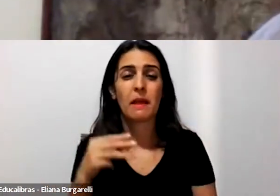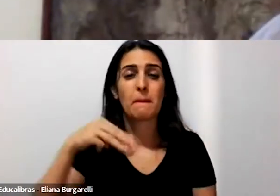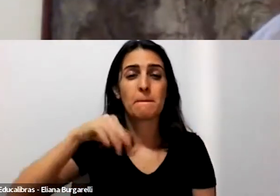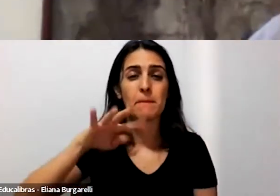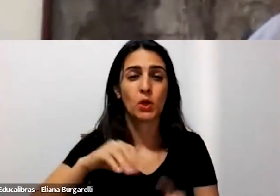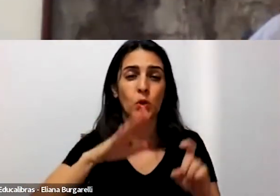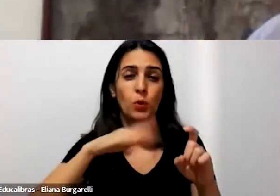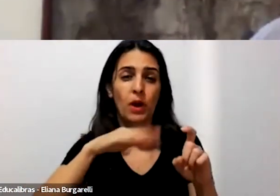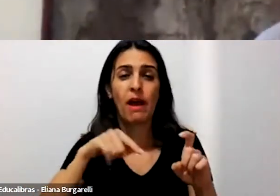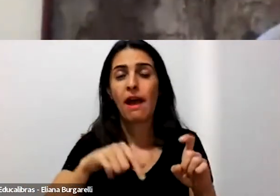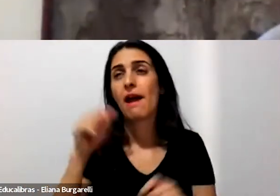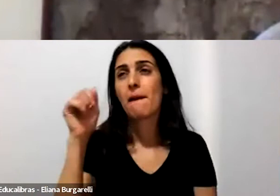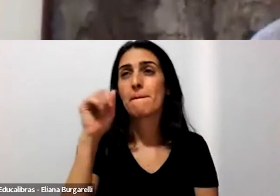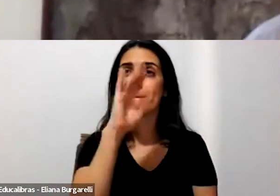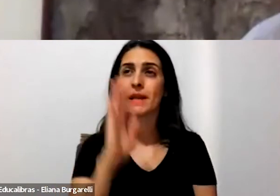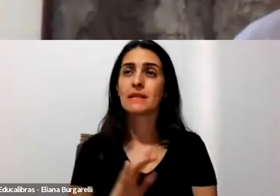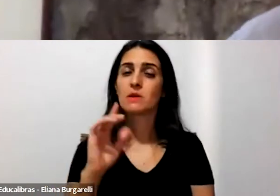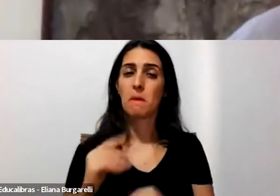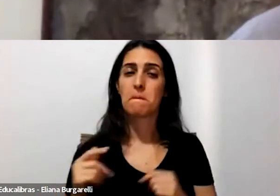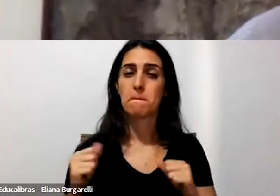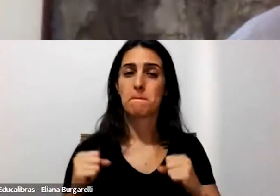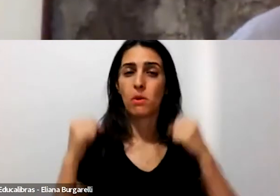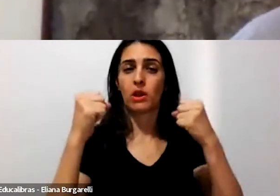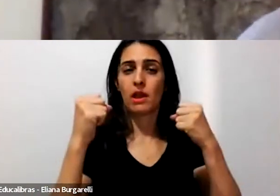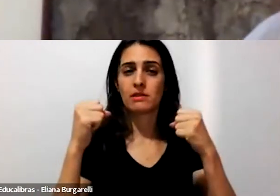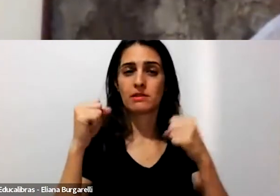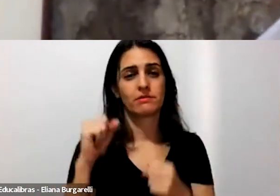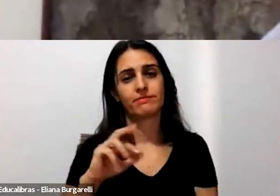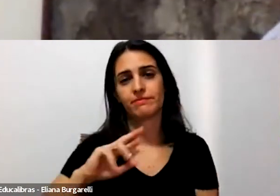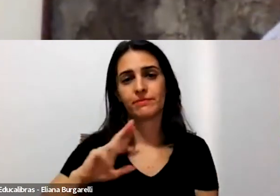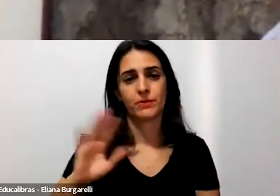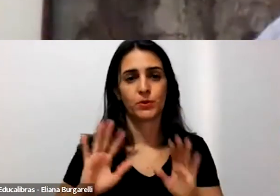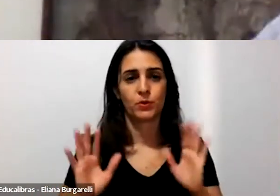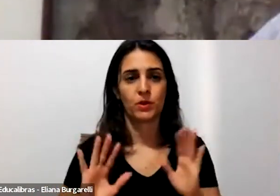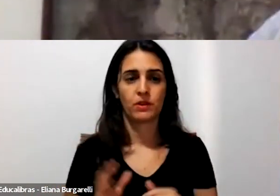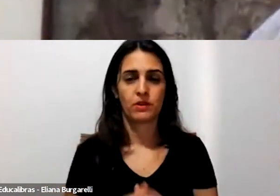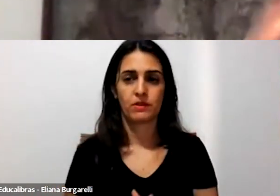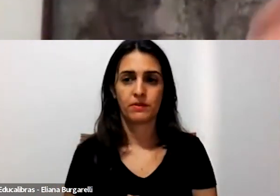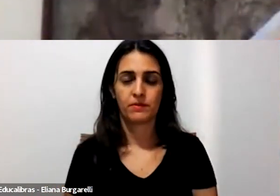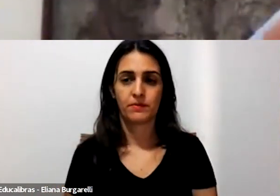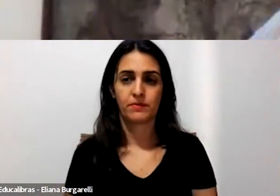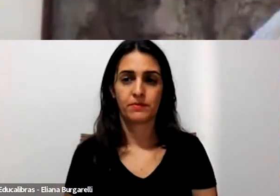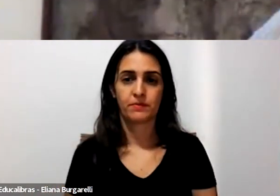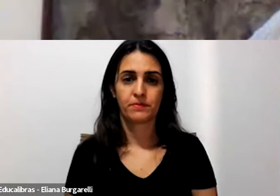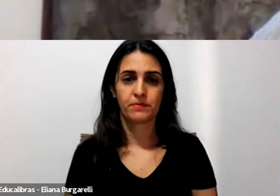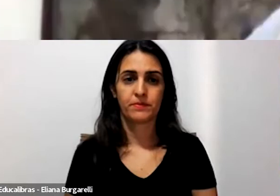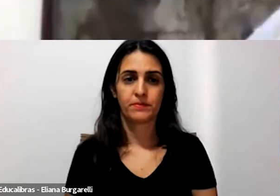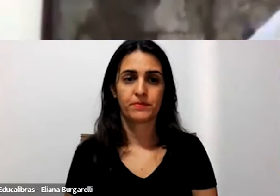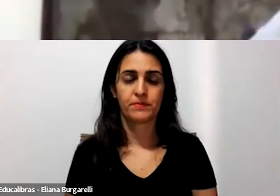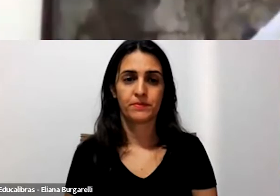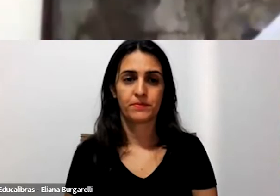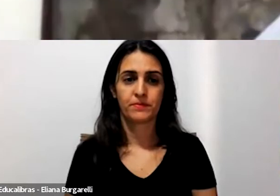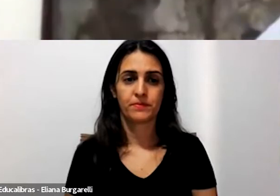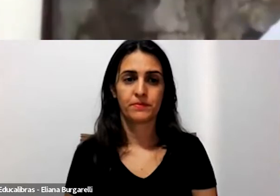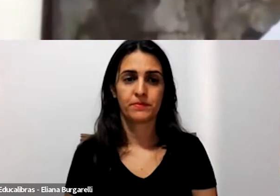potência ambiental. Potência é trabalho realizado. Tá? Nós estamos até agora protegendo muito mal. Já vou